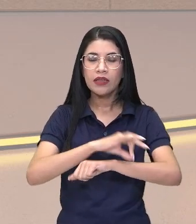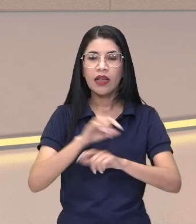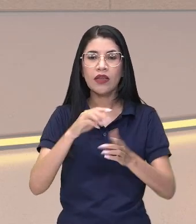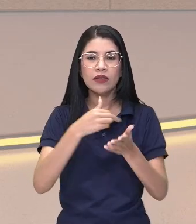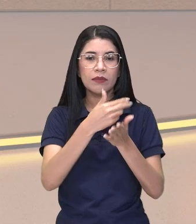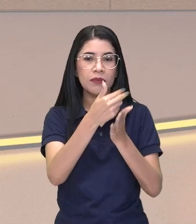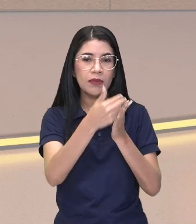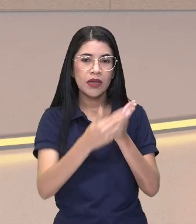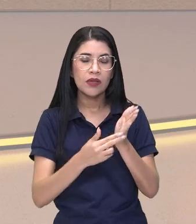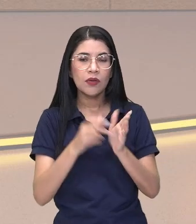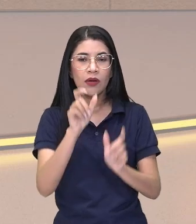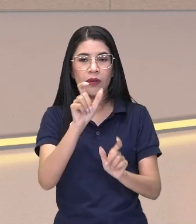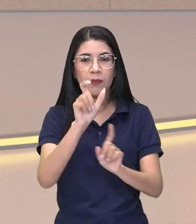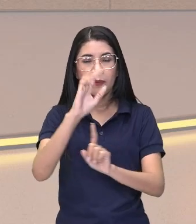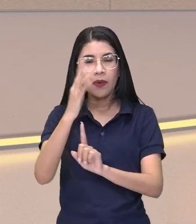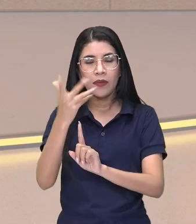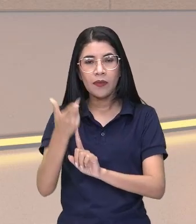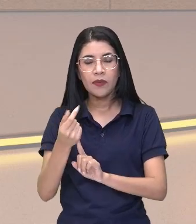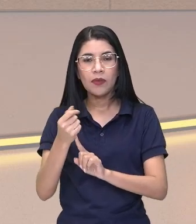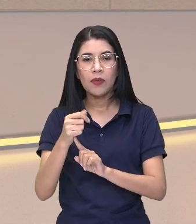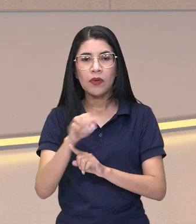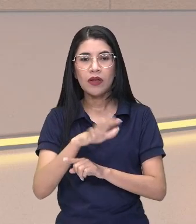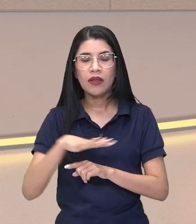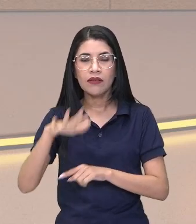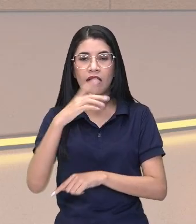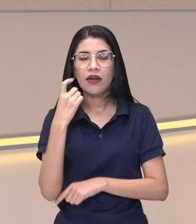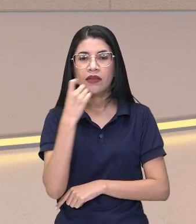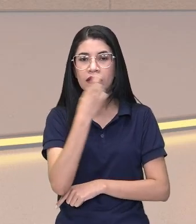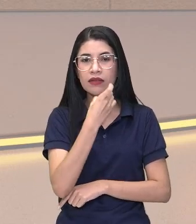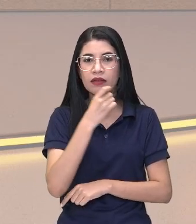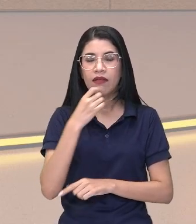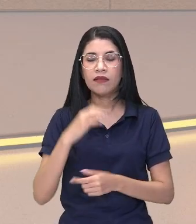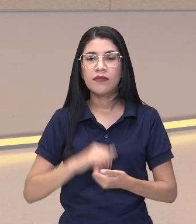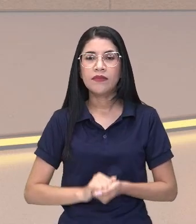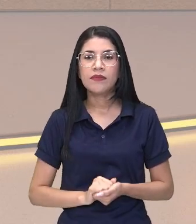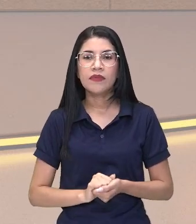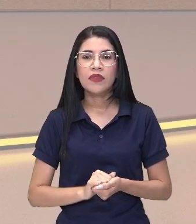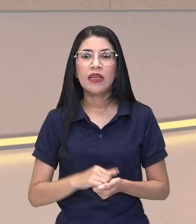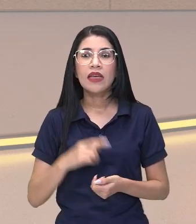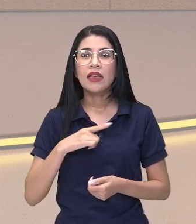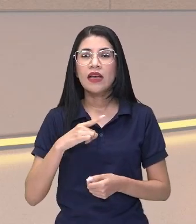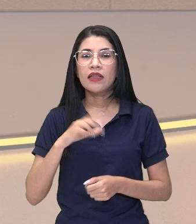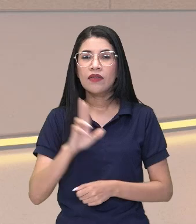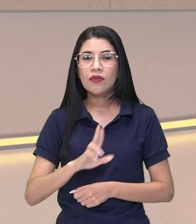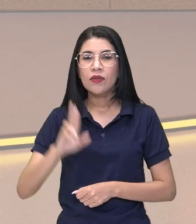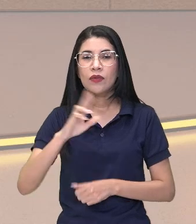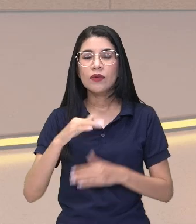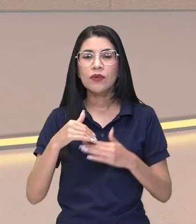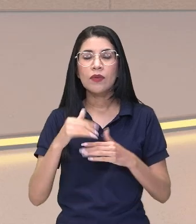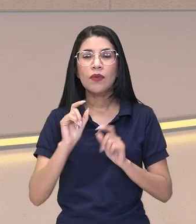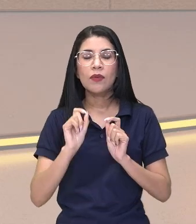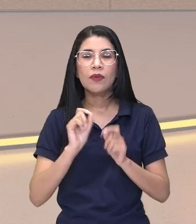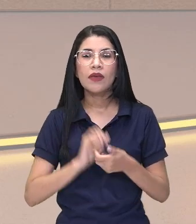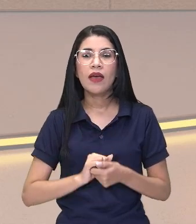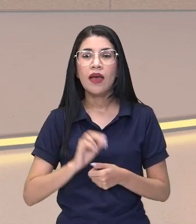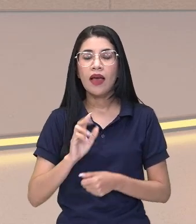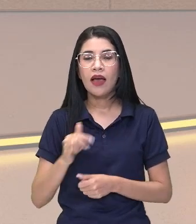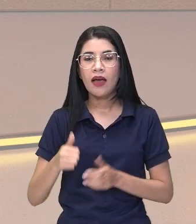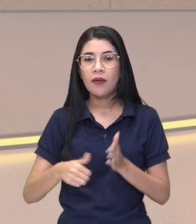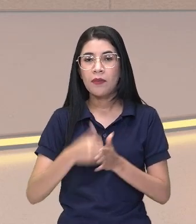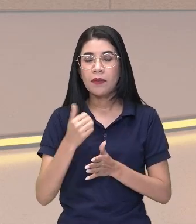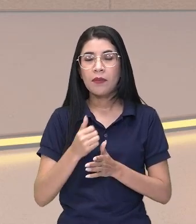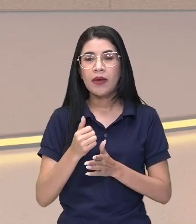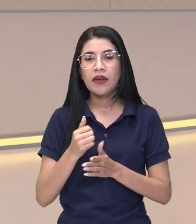escultores italianos, no qual foi empregada pela primeira vez a palavra renascimento